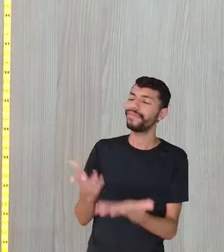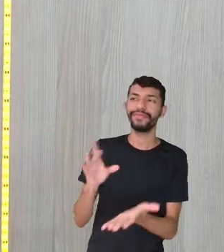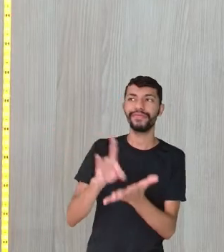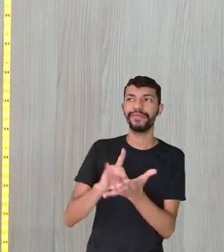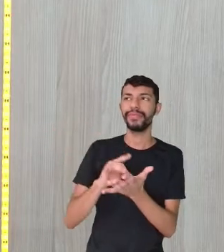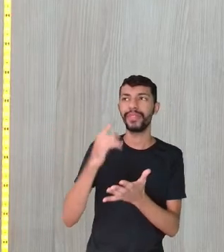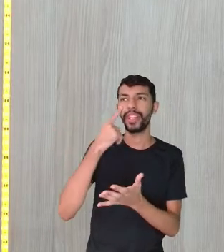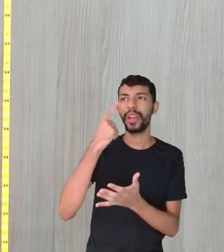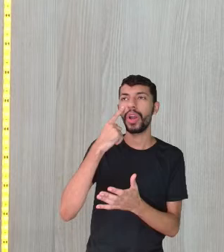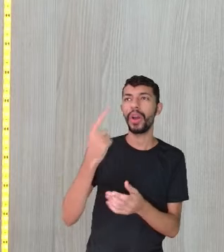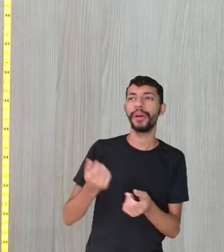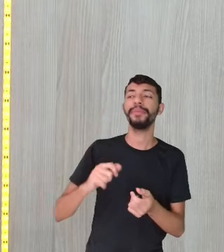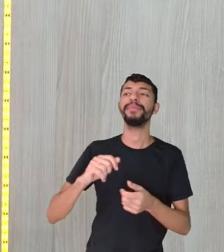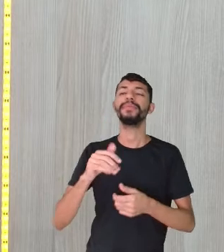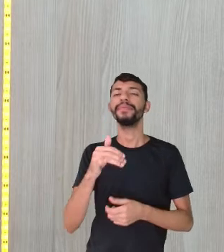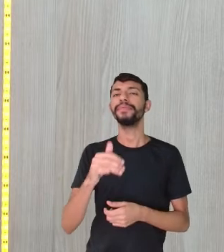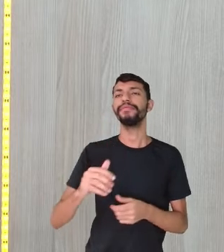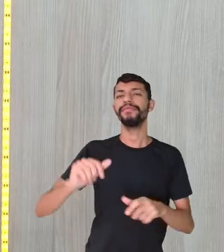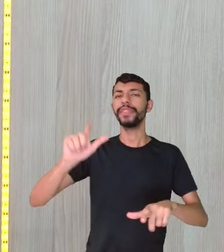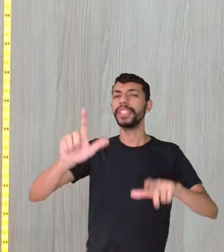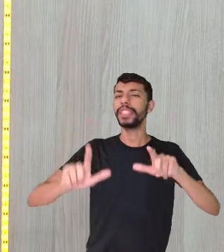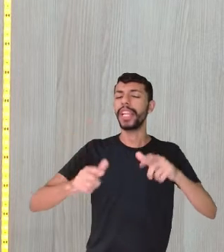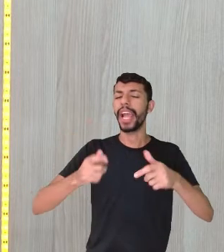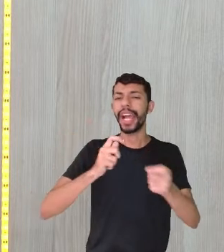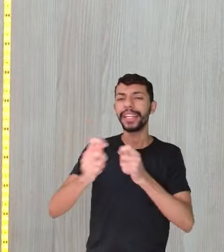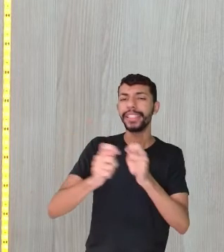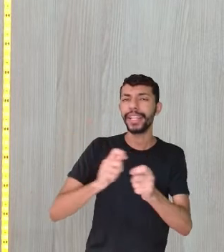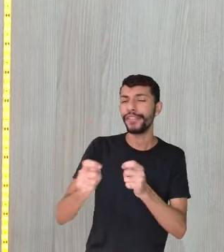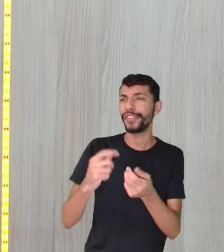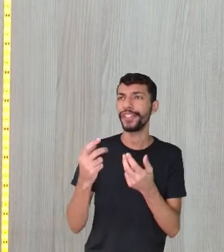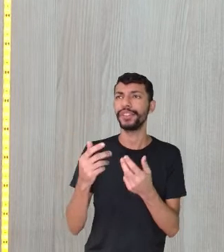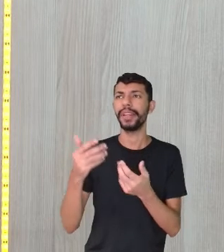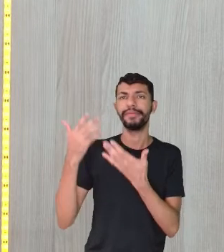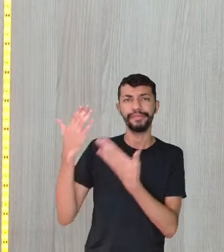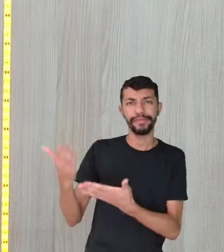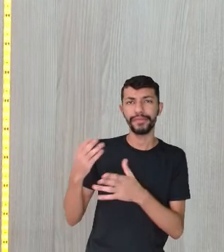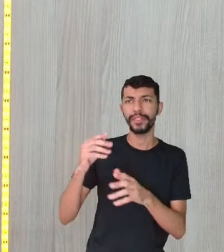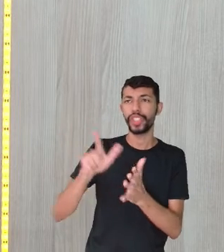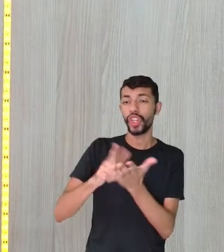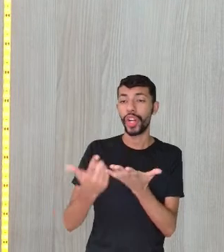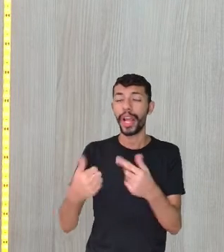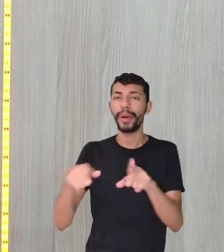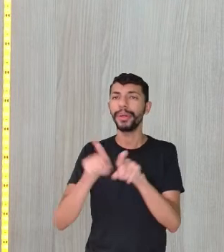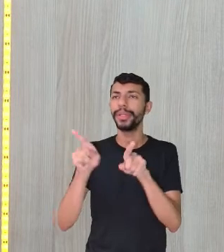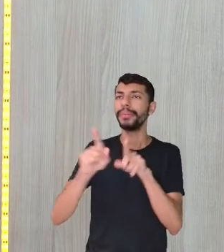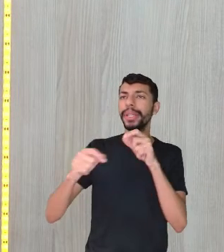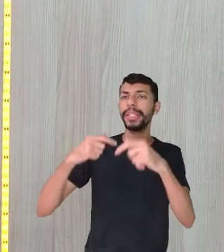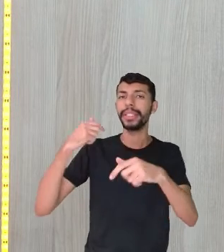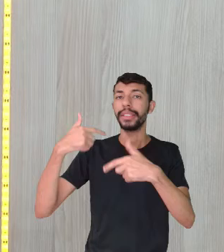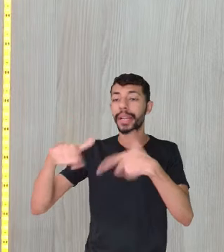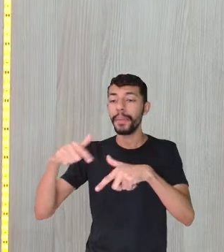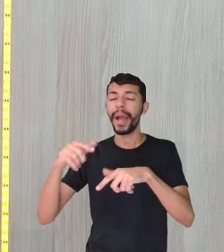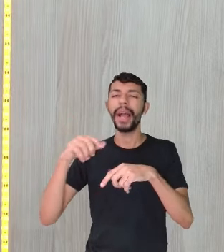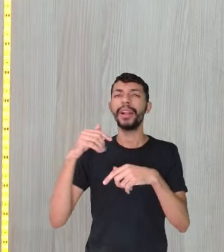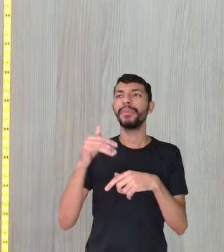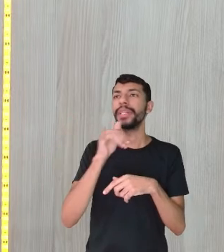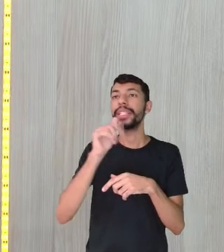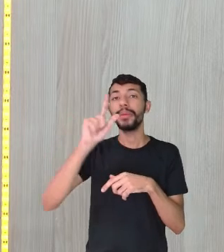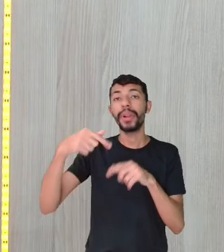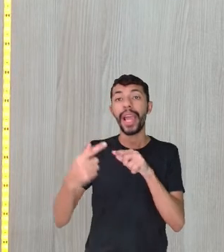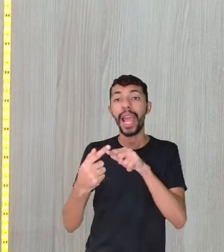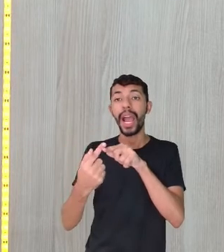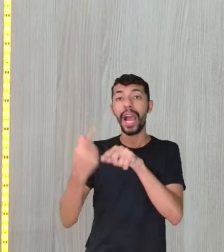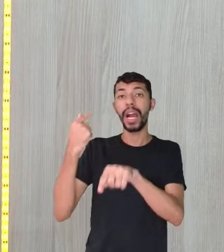de coletiva de imprensa, assim como uma entrevista de emprego, por exemplo, ela vai ser muito mais pensada previamente do que aquela entrevista que